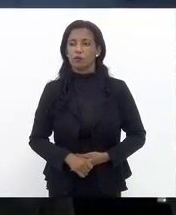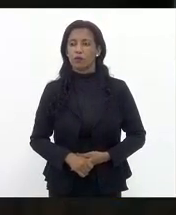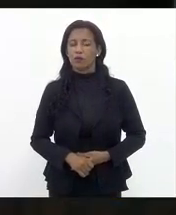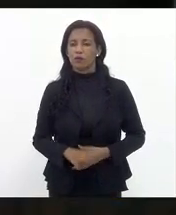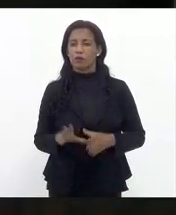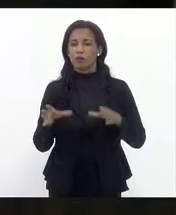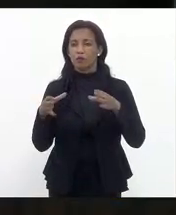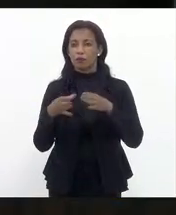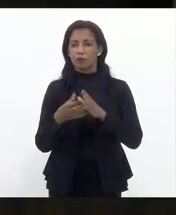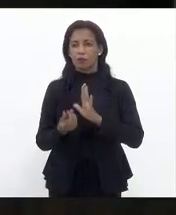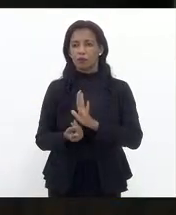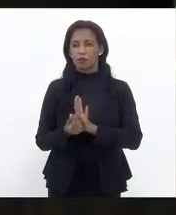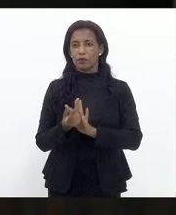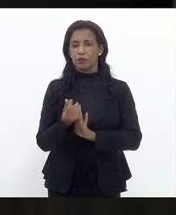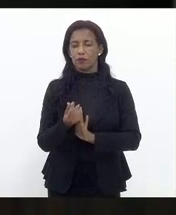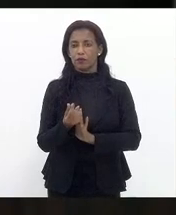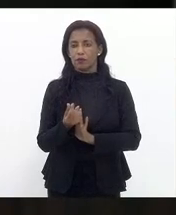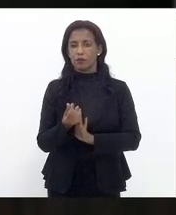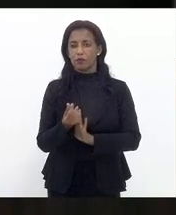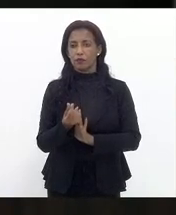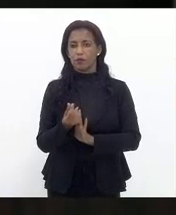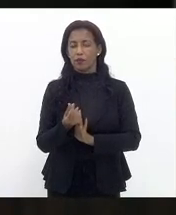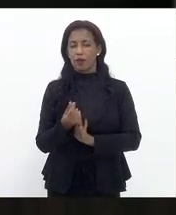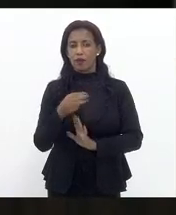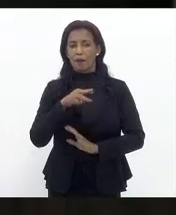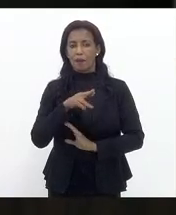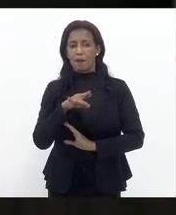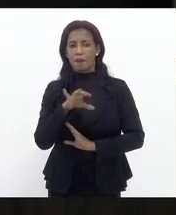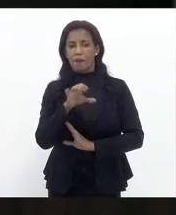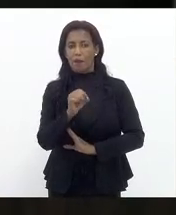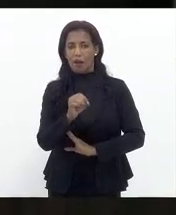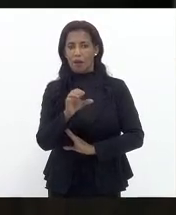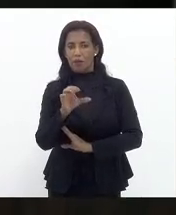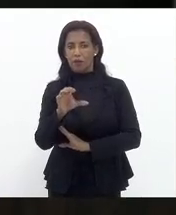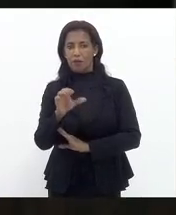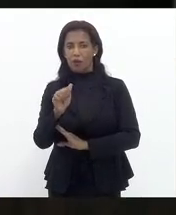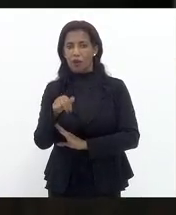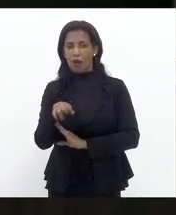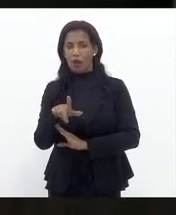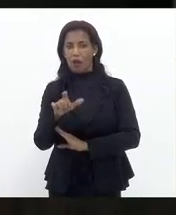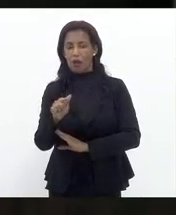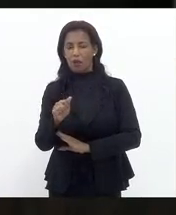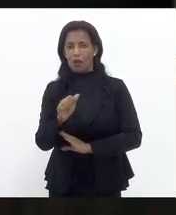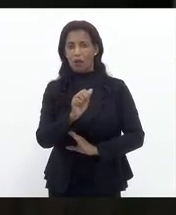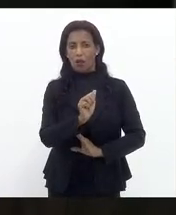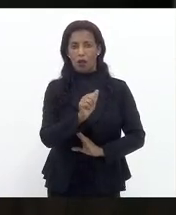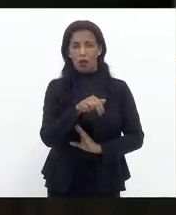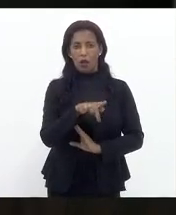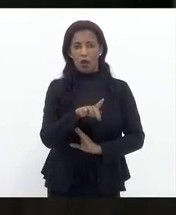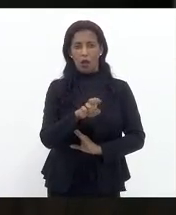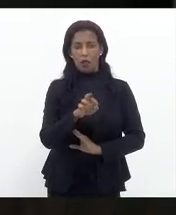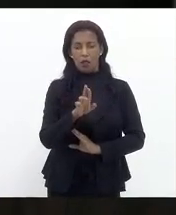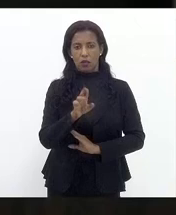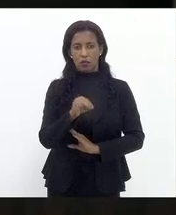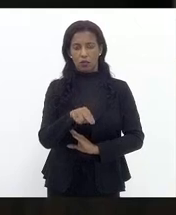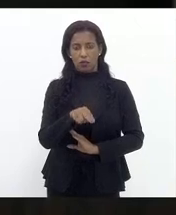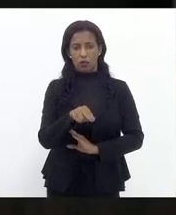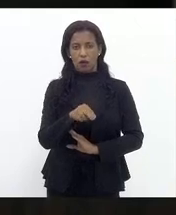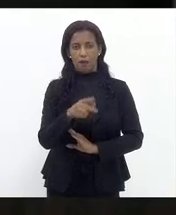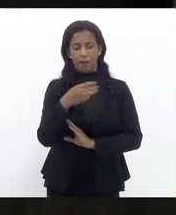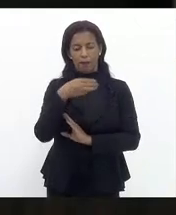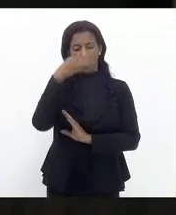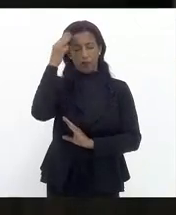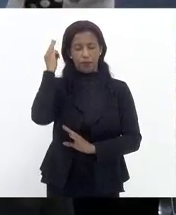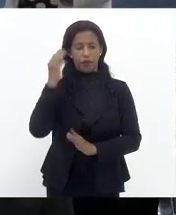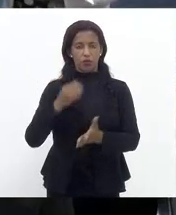Pela Comissão de Orçamento, deputado Márcio Canella. Deputado Márcio Canella. Deputado Anderson Alexandre. Deputado Márcio